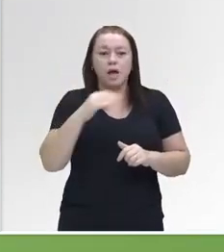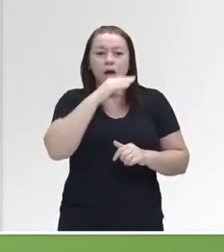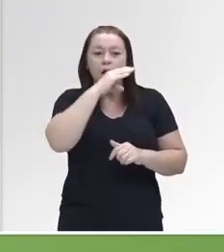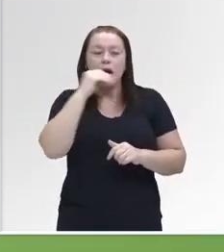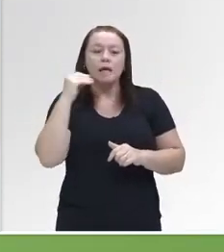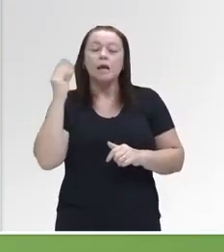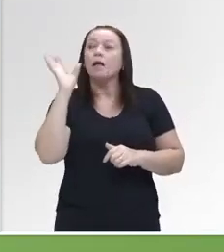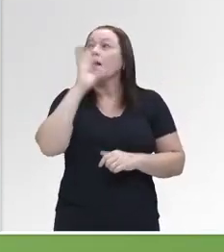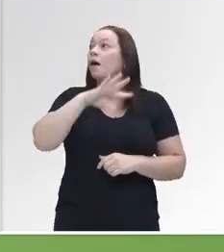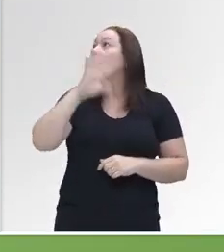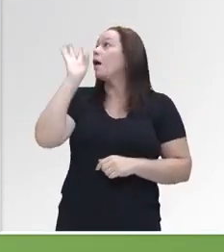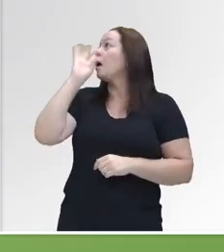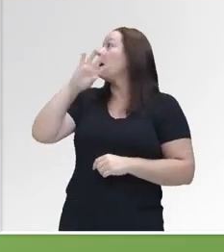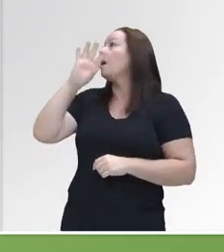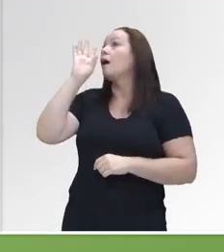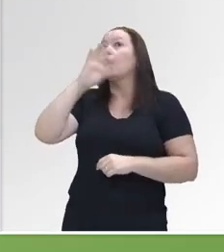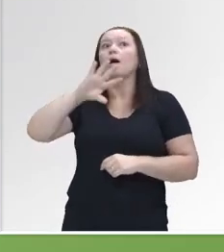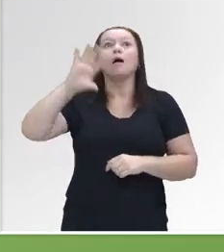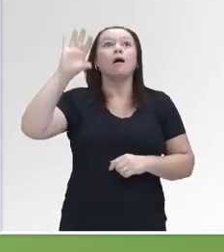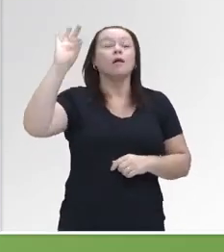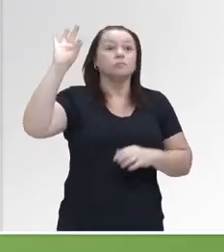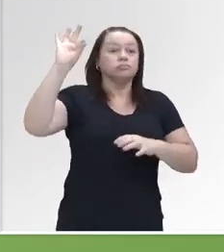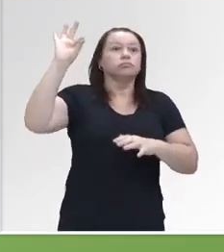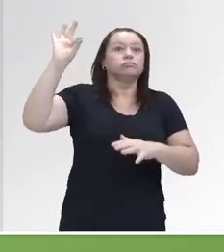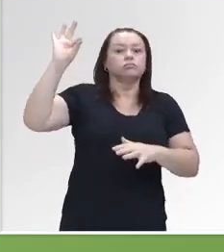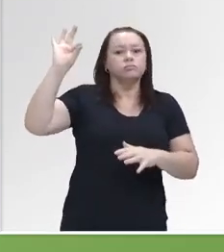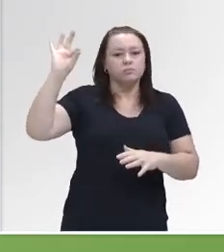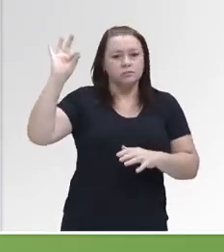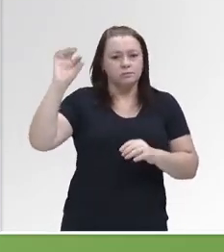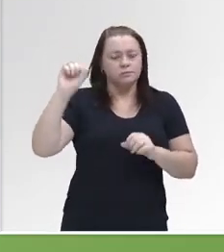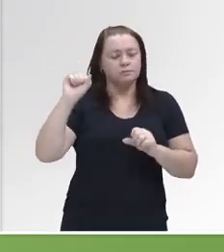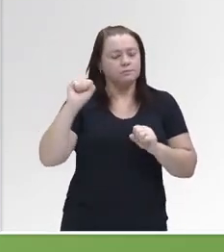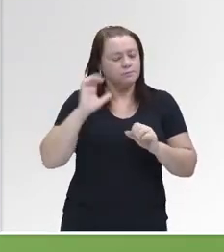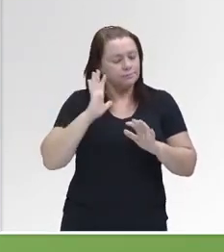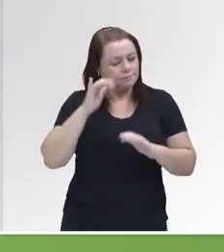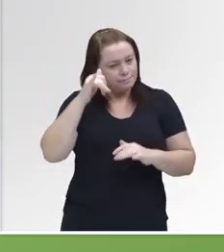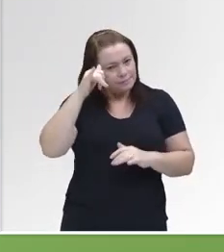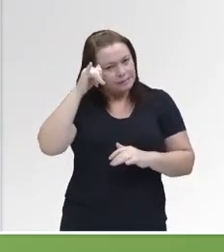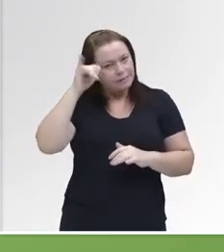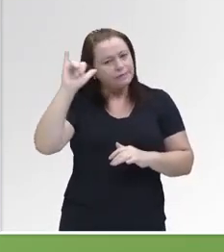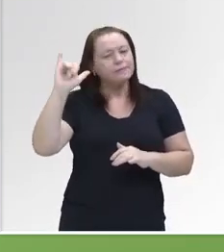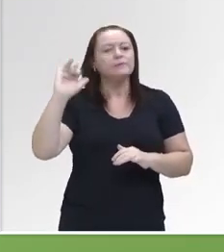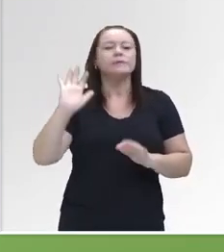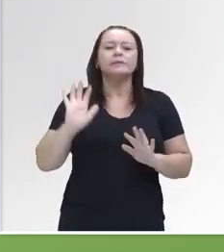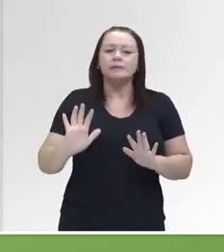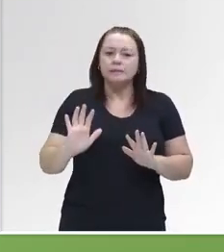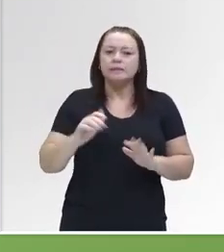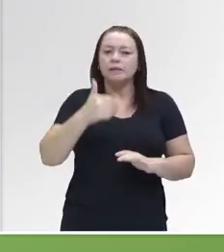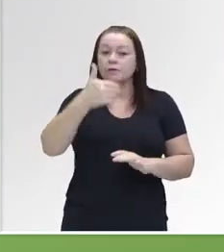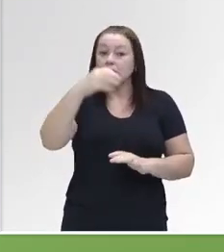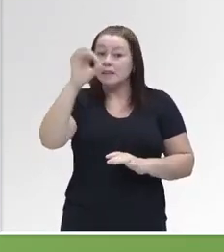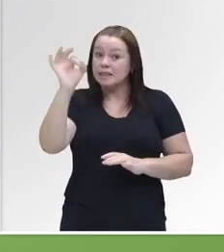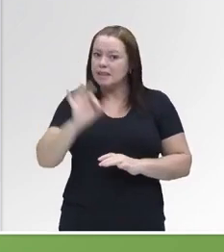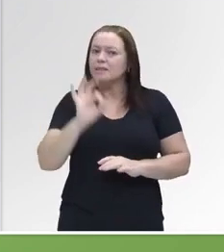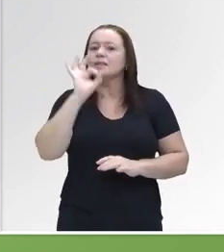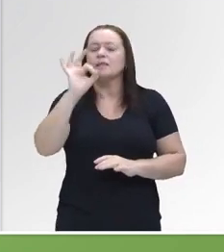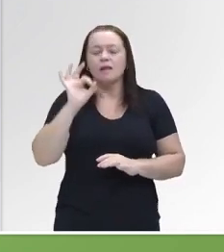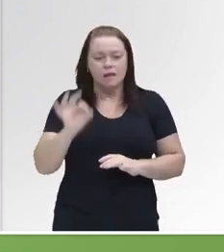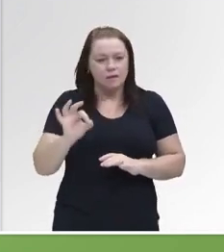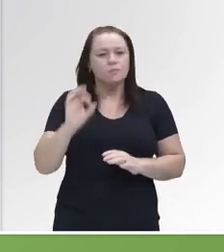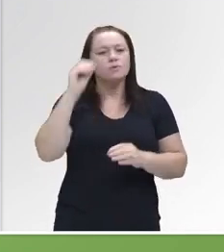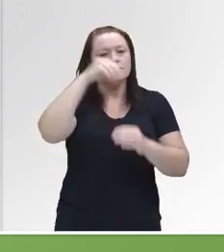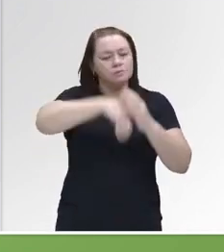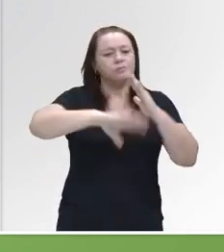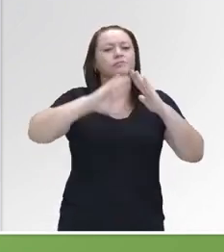despercebida, os alunos, estudantes, e a gente precisa evitar esse tipo de acidente também, mas 10% acidentes que